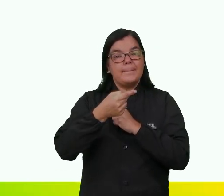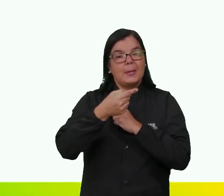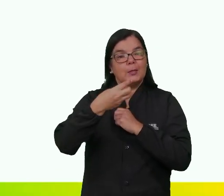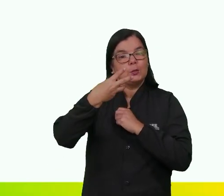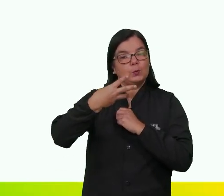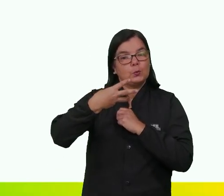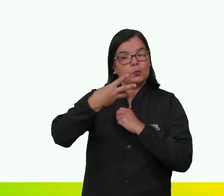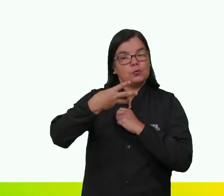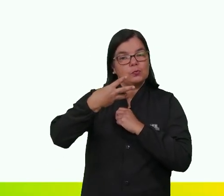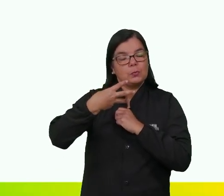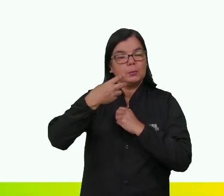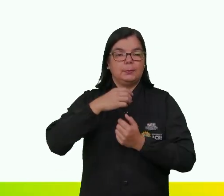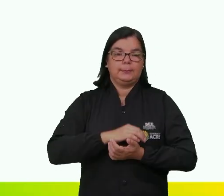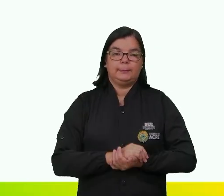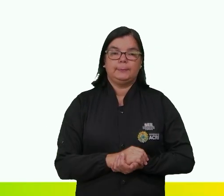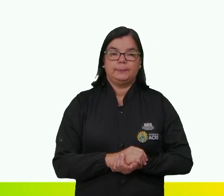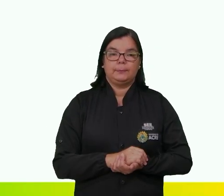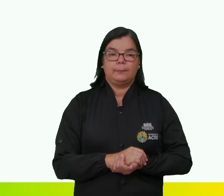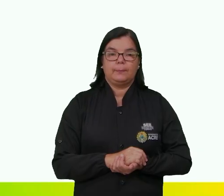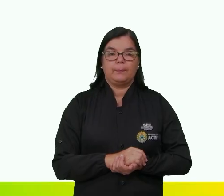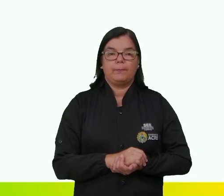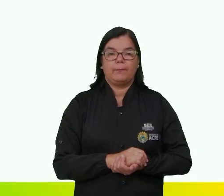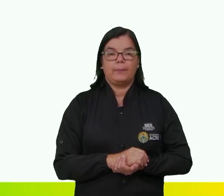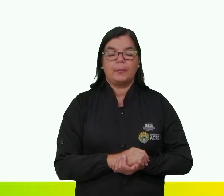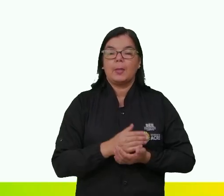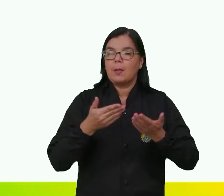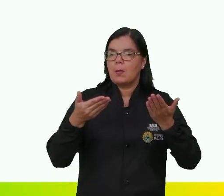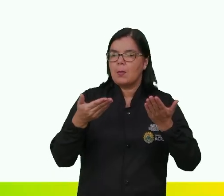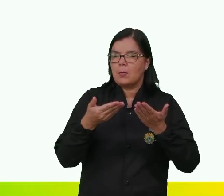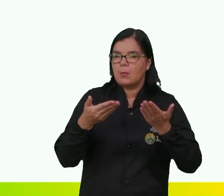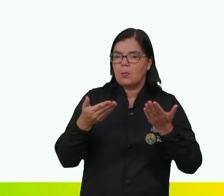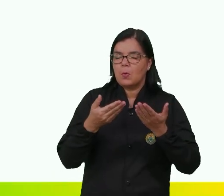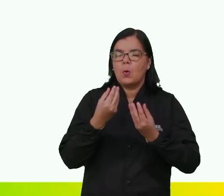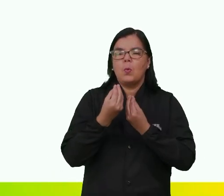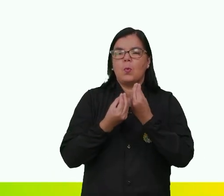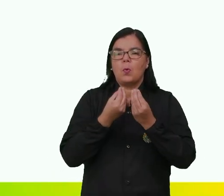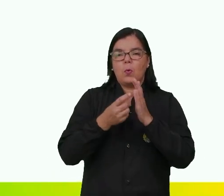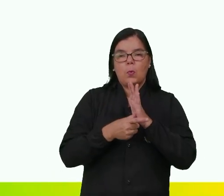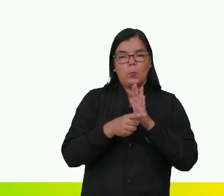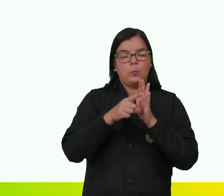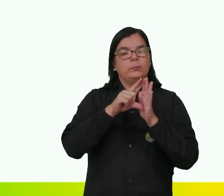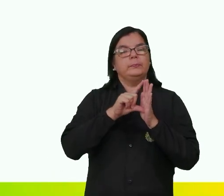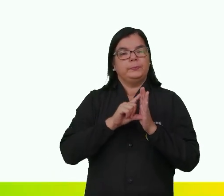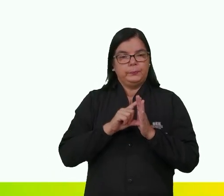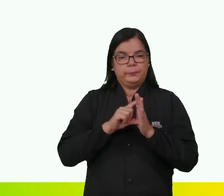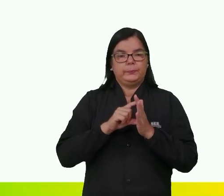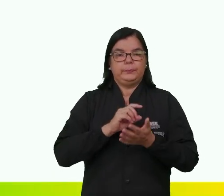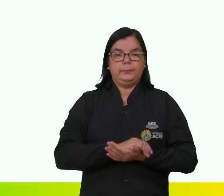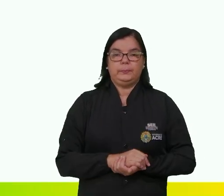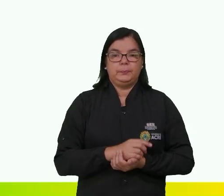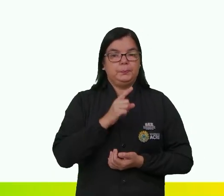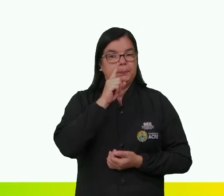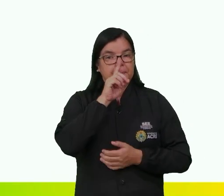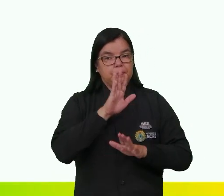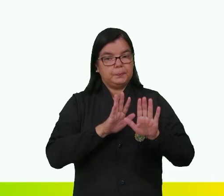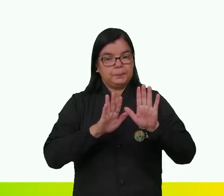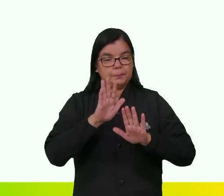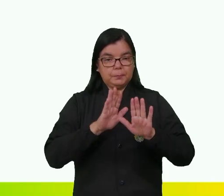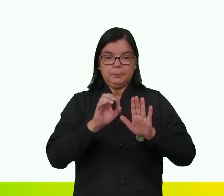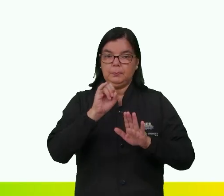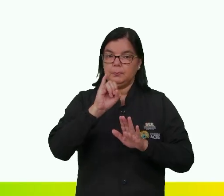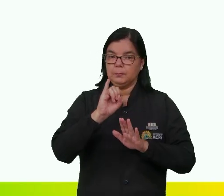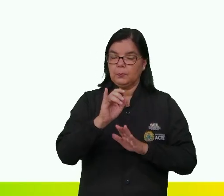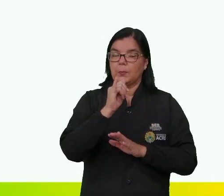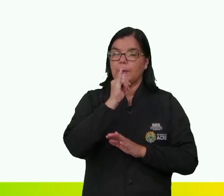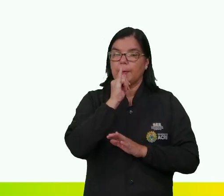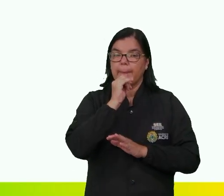ok? Então, temos aqui. Agora, como anteriormente, tome cuidado, porque se eu escrever